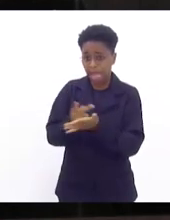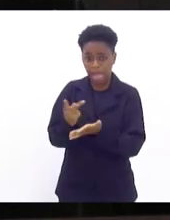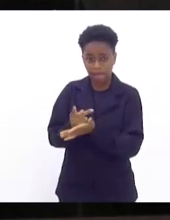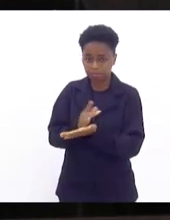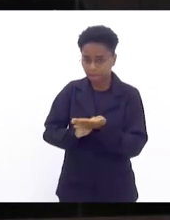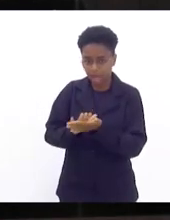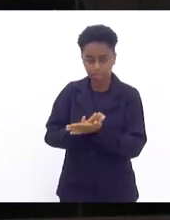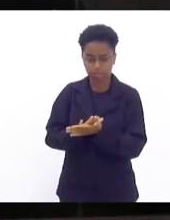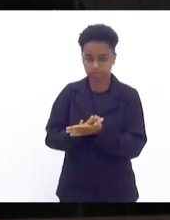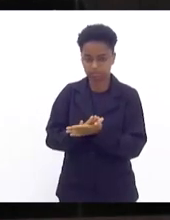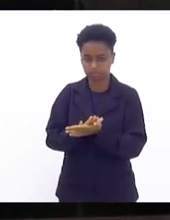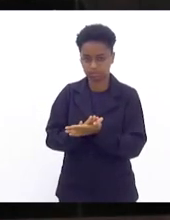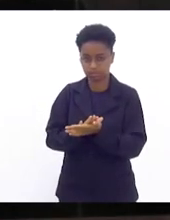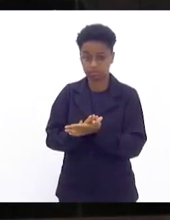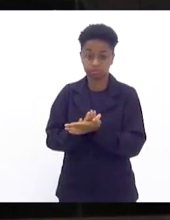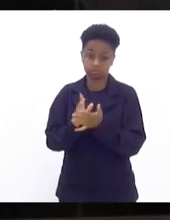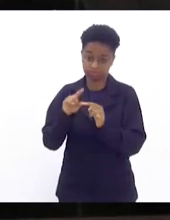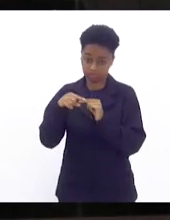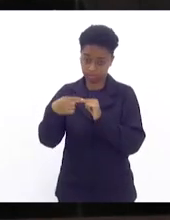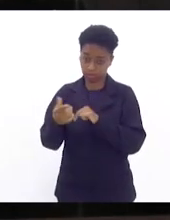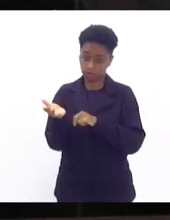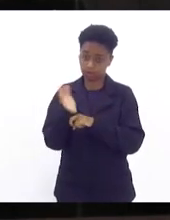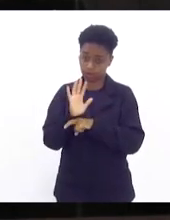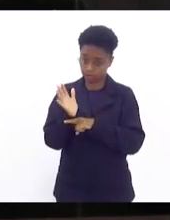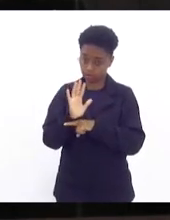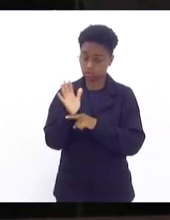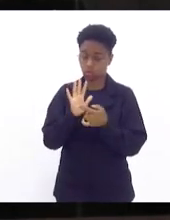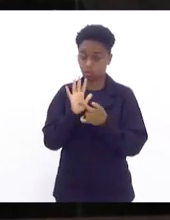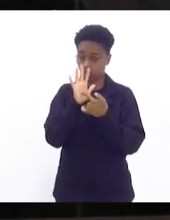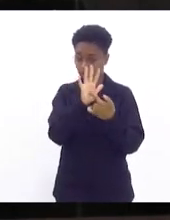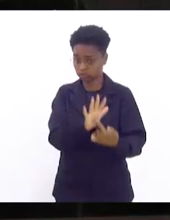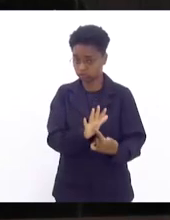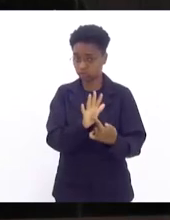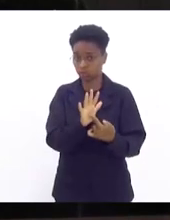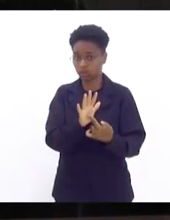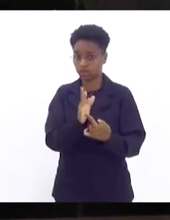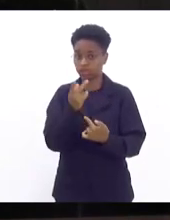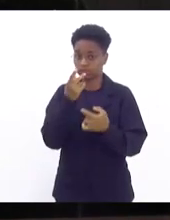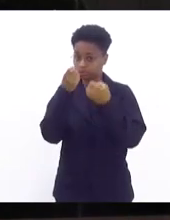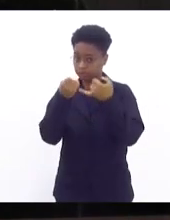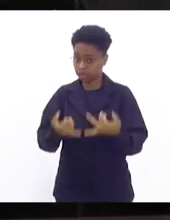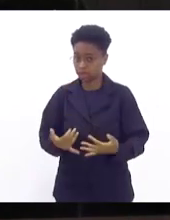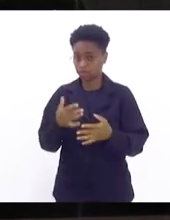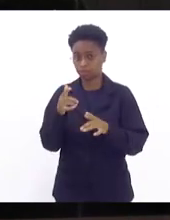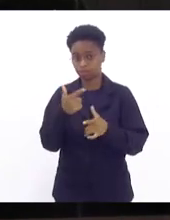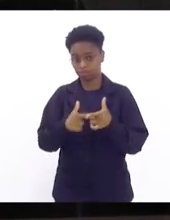moto, gravou depois o vídeo falando do problema.